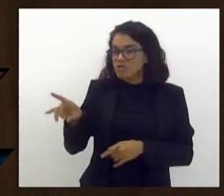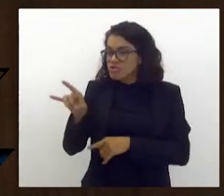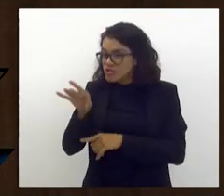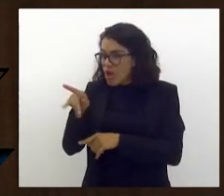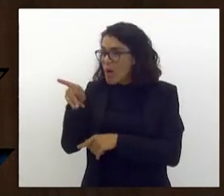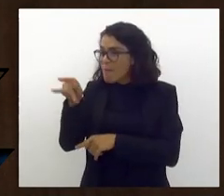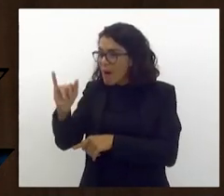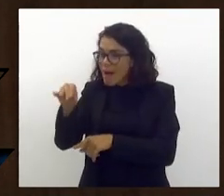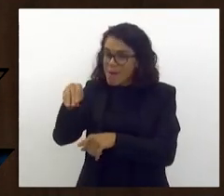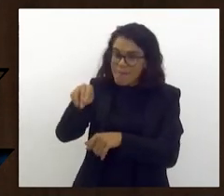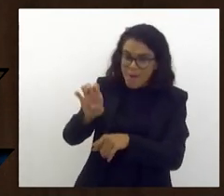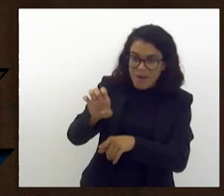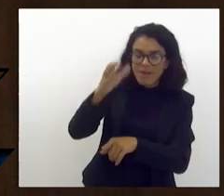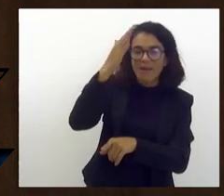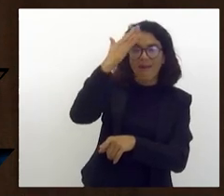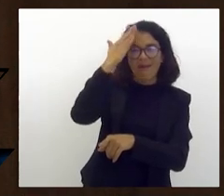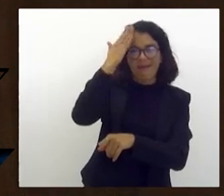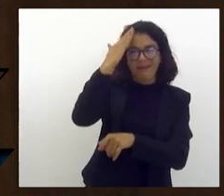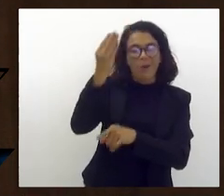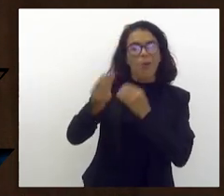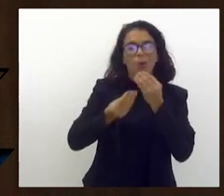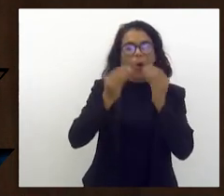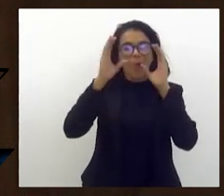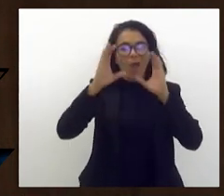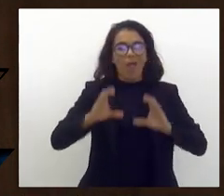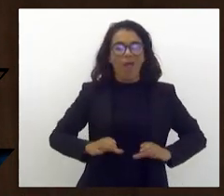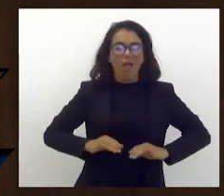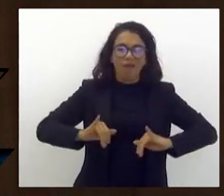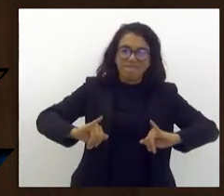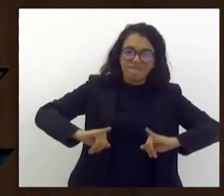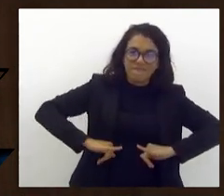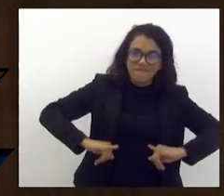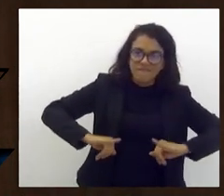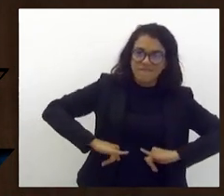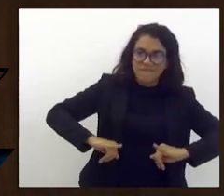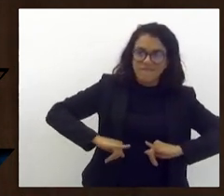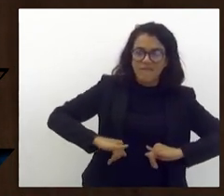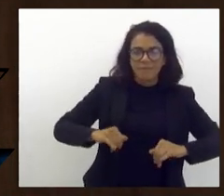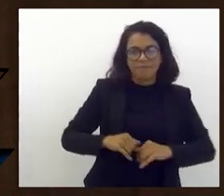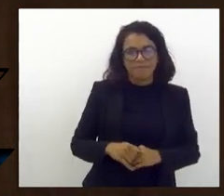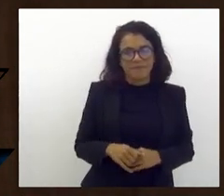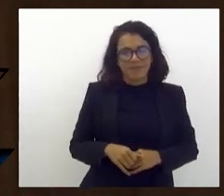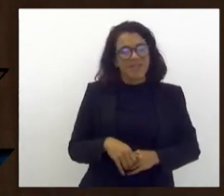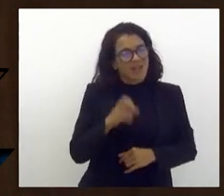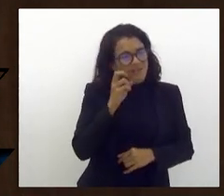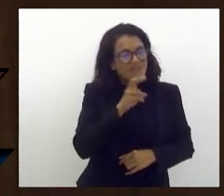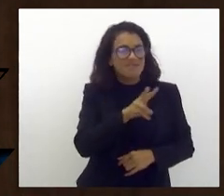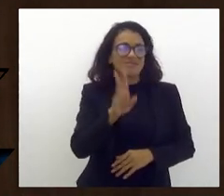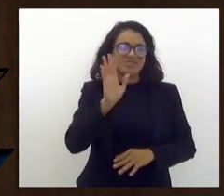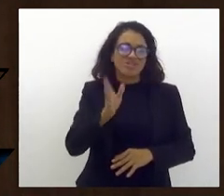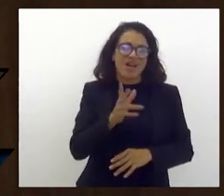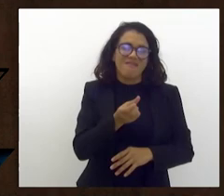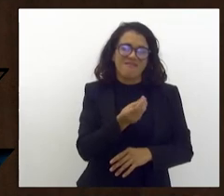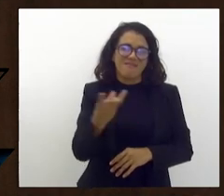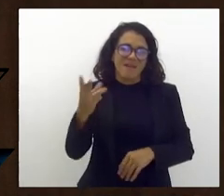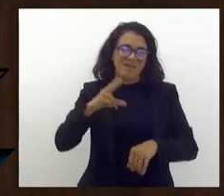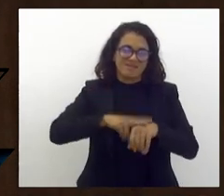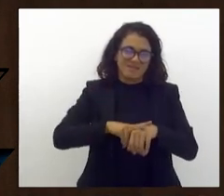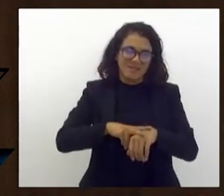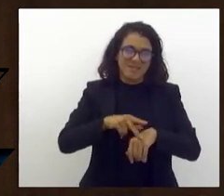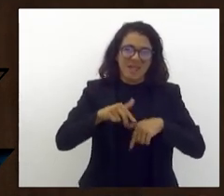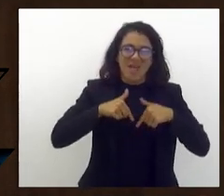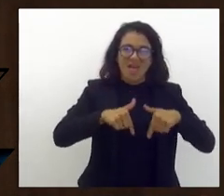mãe, sabe o que é um cidadão passar por isso. E nós temos visto esses caras fazer o que querem. Essa é a grande